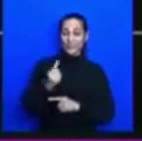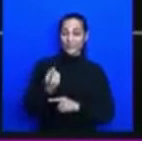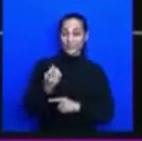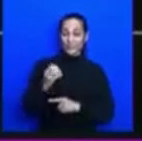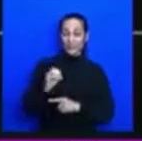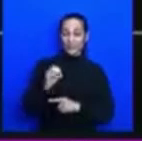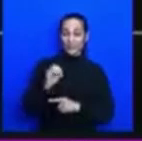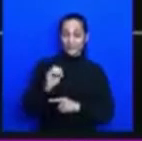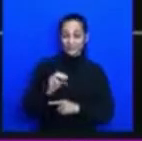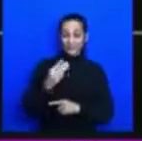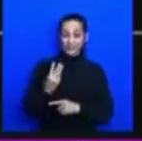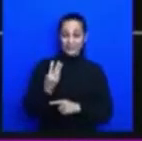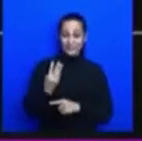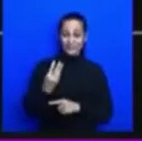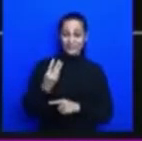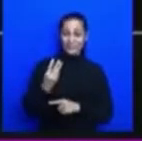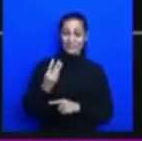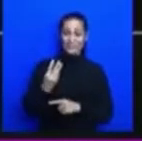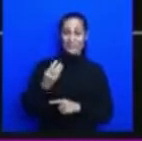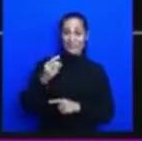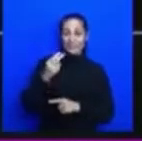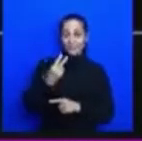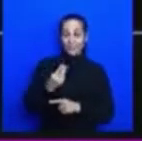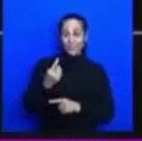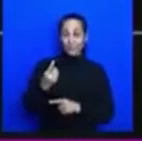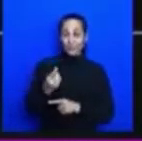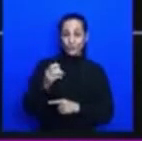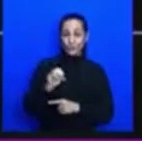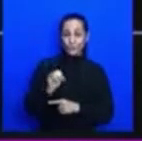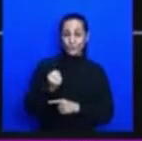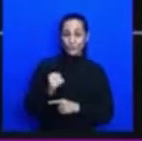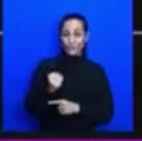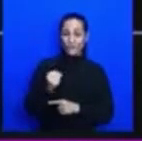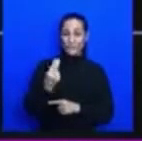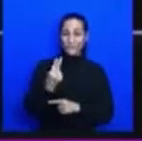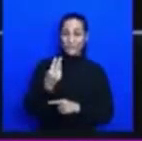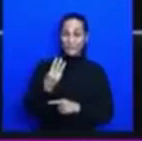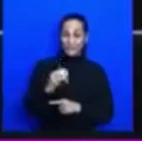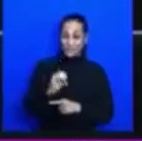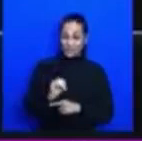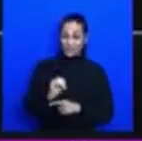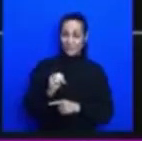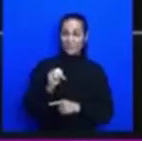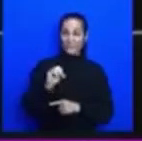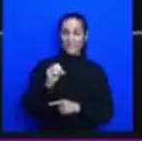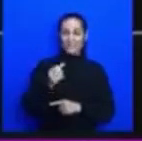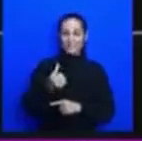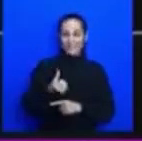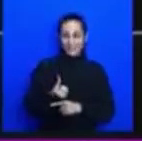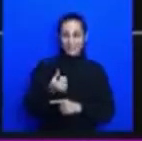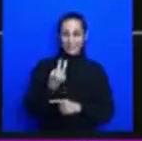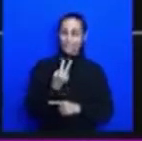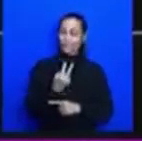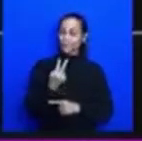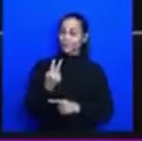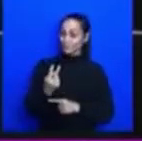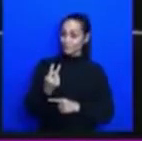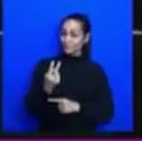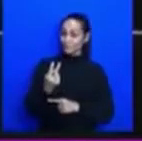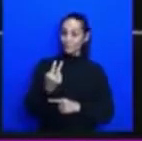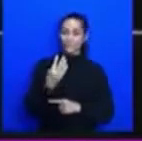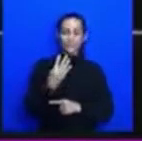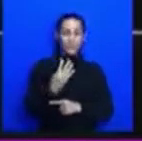10, 3, 0, 3, aliás, 21, 08, 20, 06,